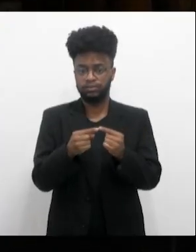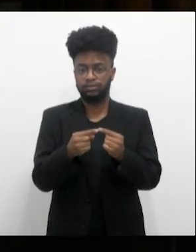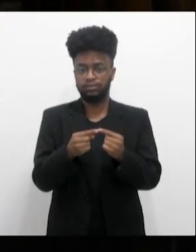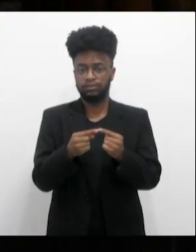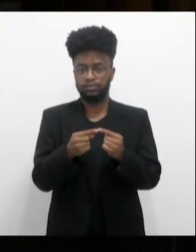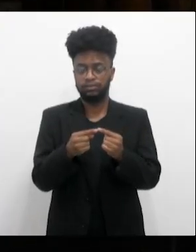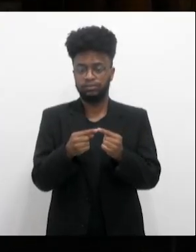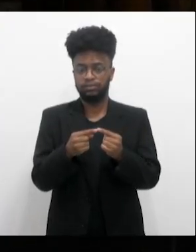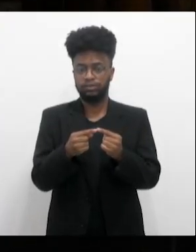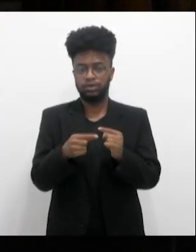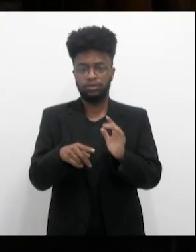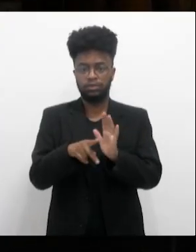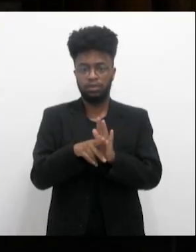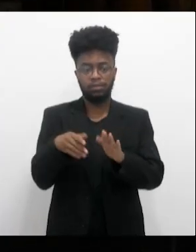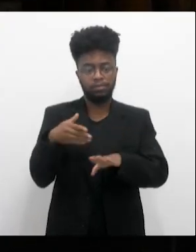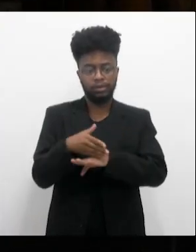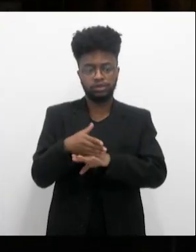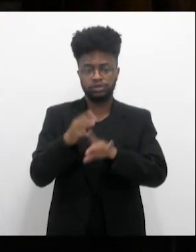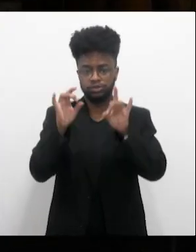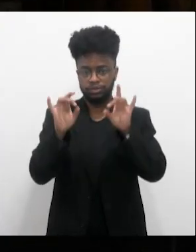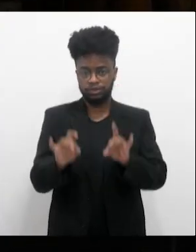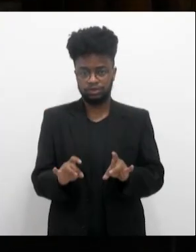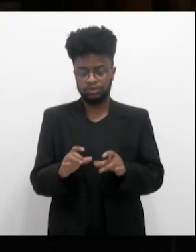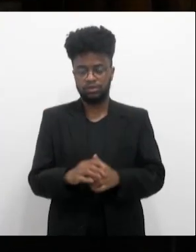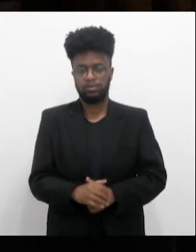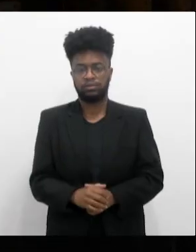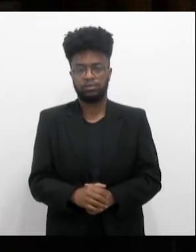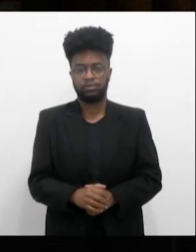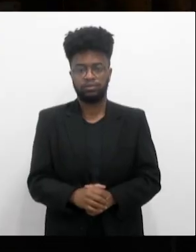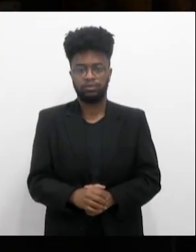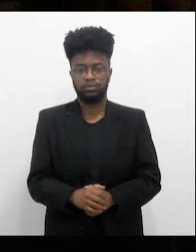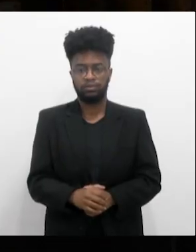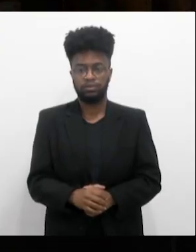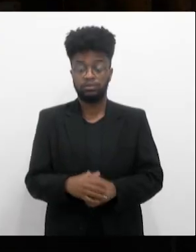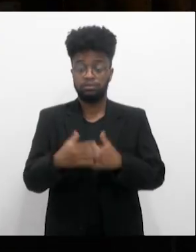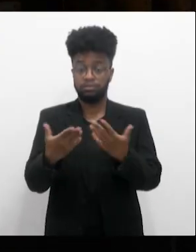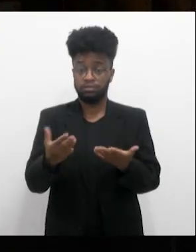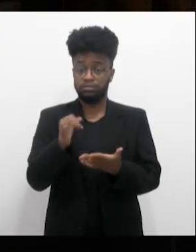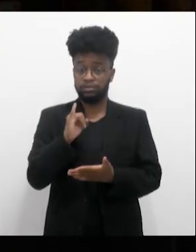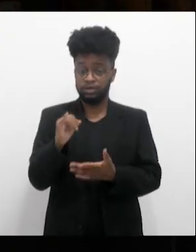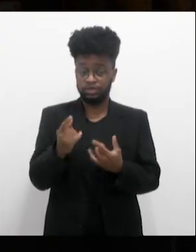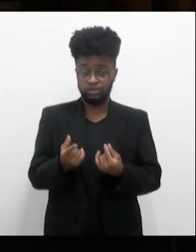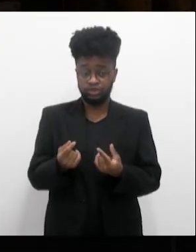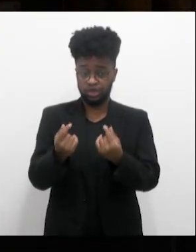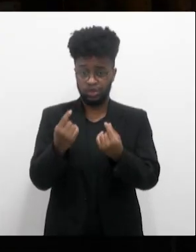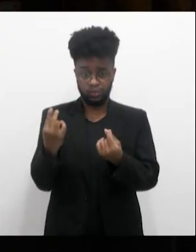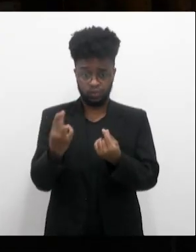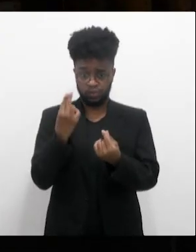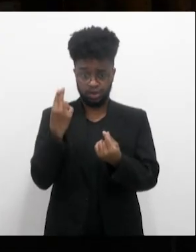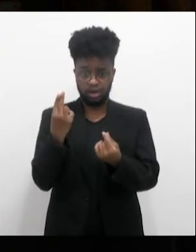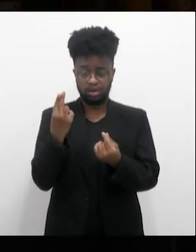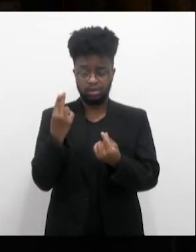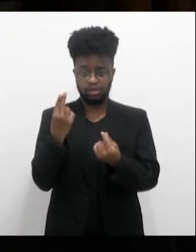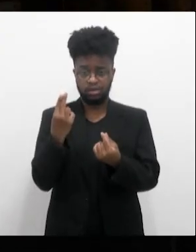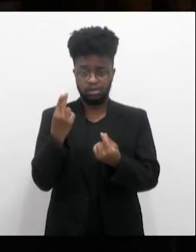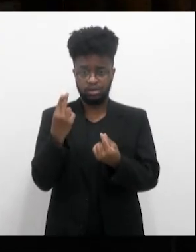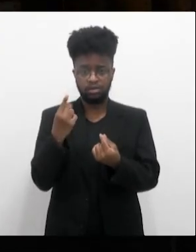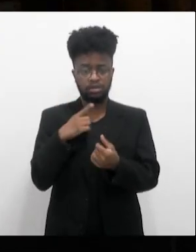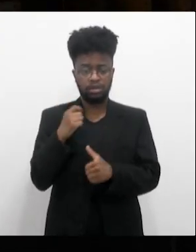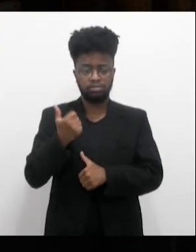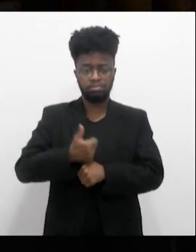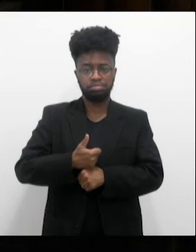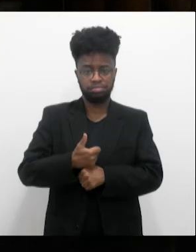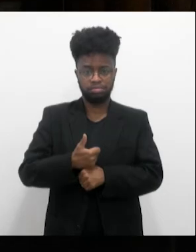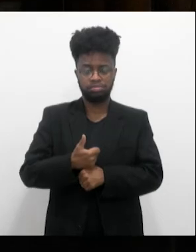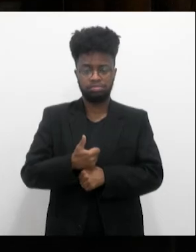do royalty e da participação especial. E quando esse dinheiro não dá, ele é